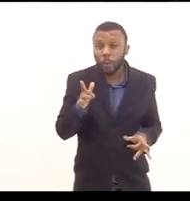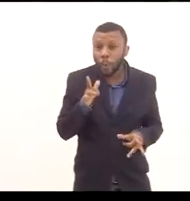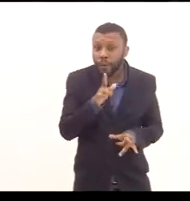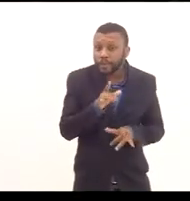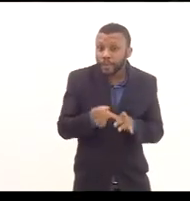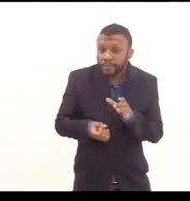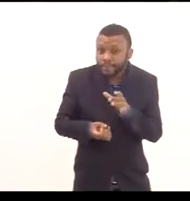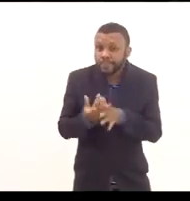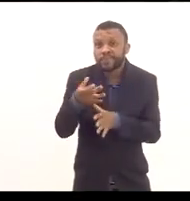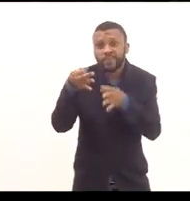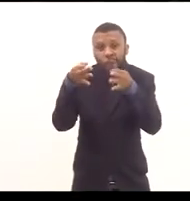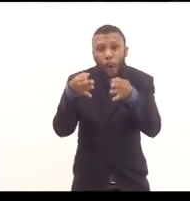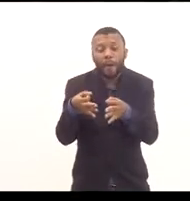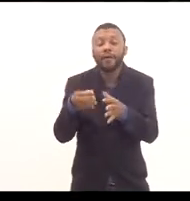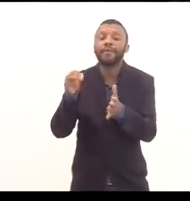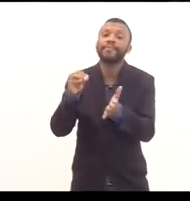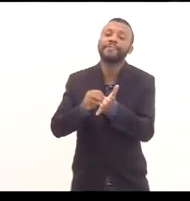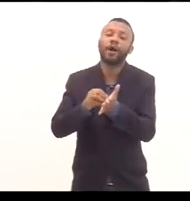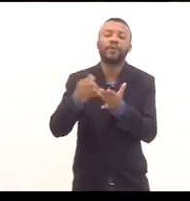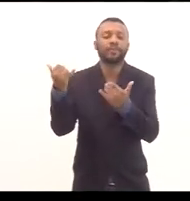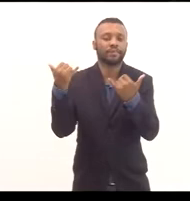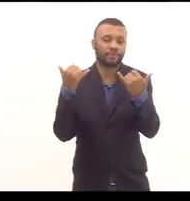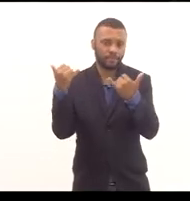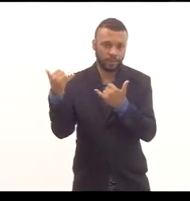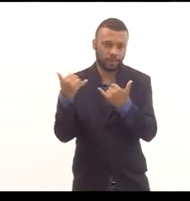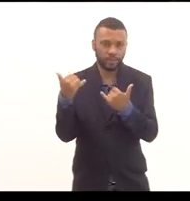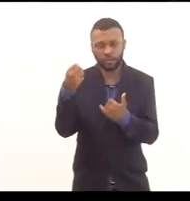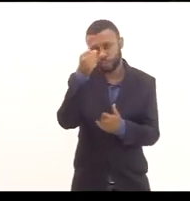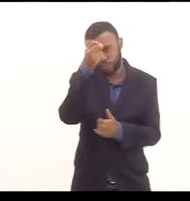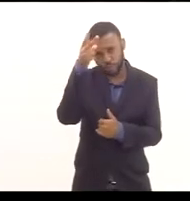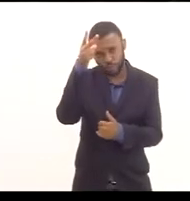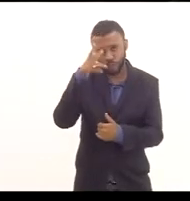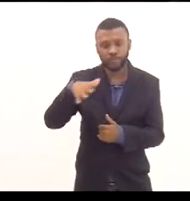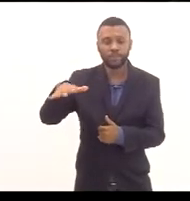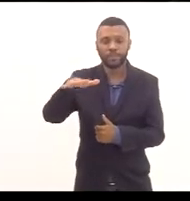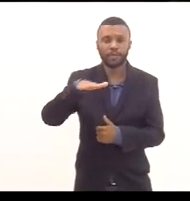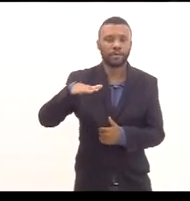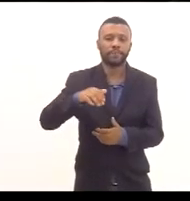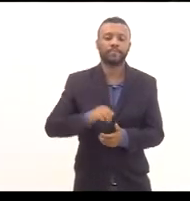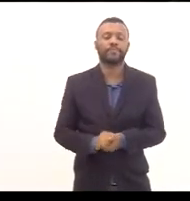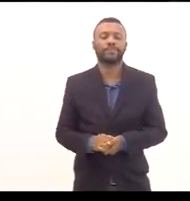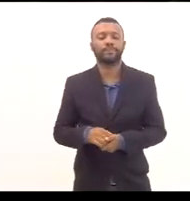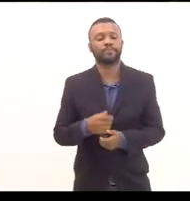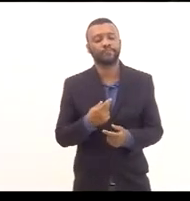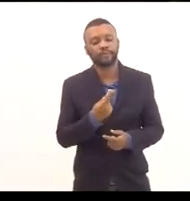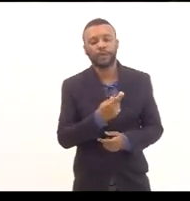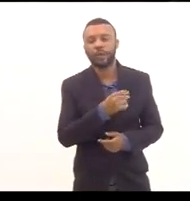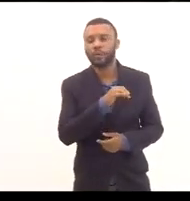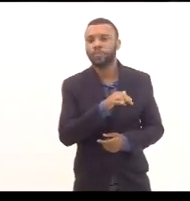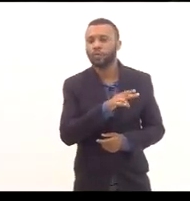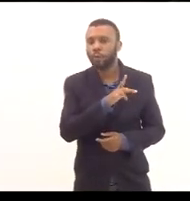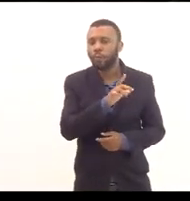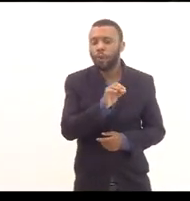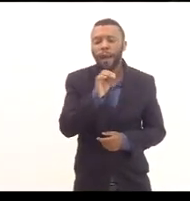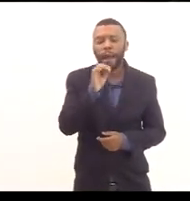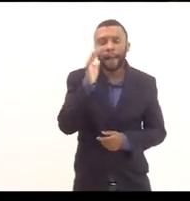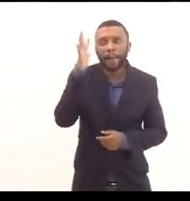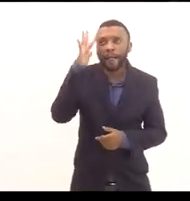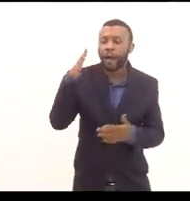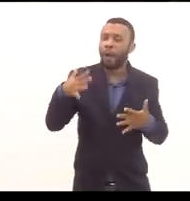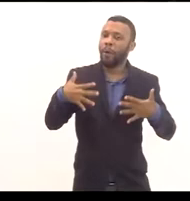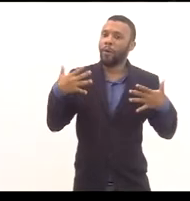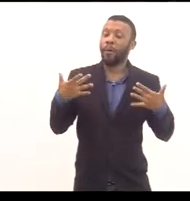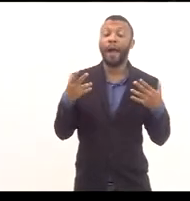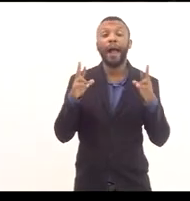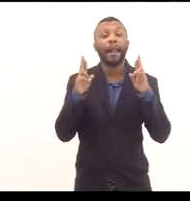implementada efetivamente por falta de informação do município e o Júlio muito otimista é